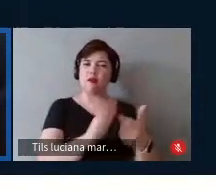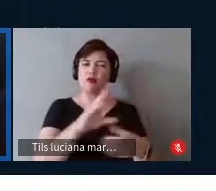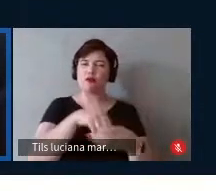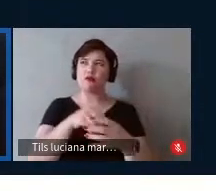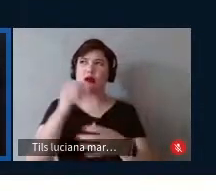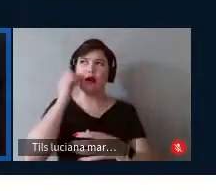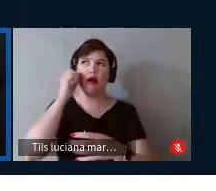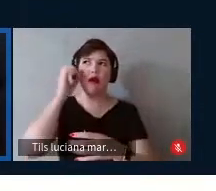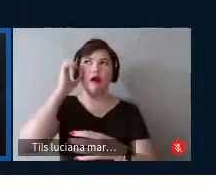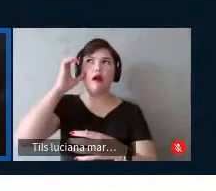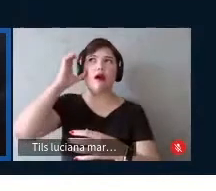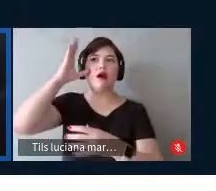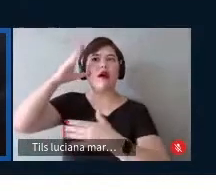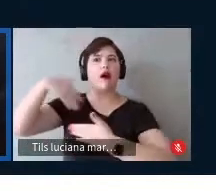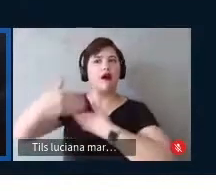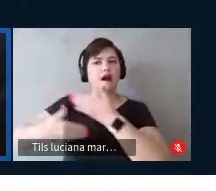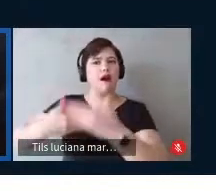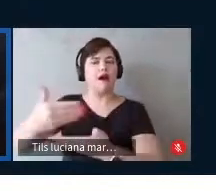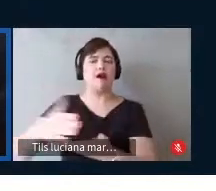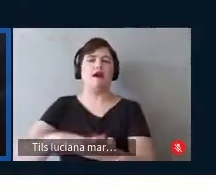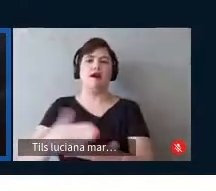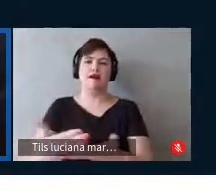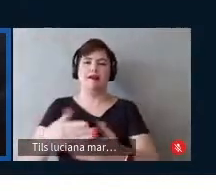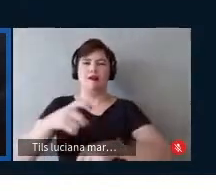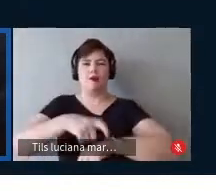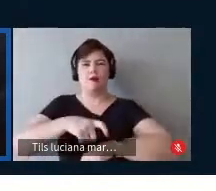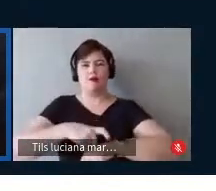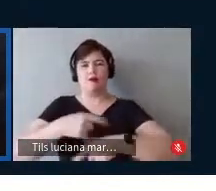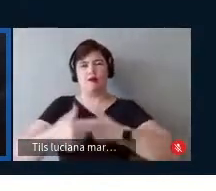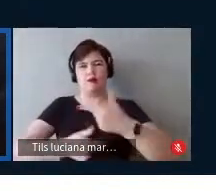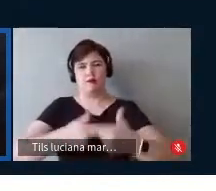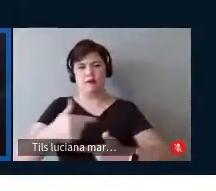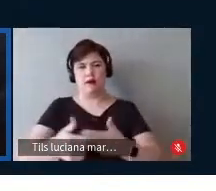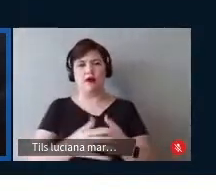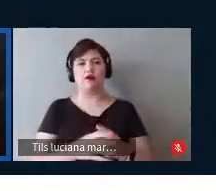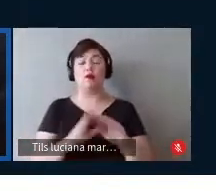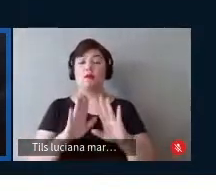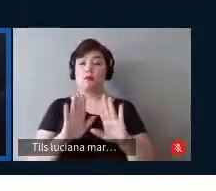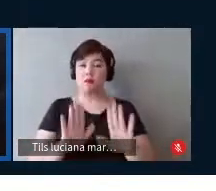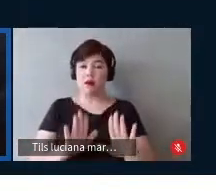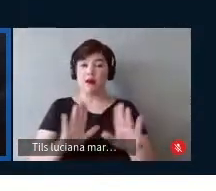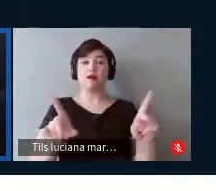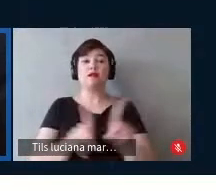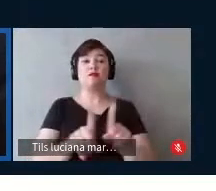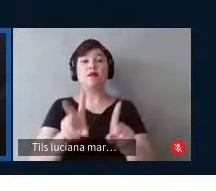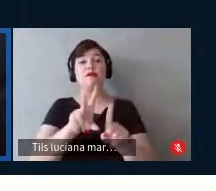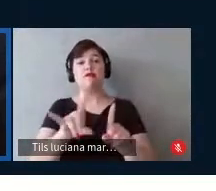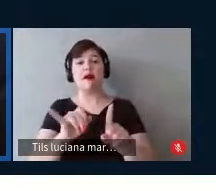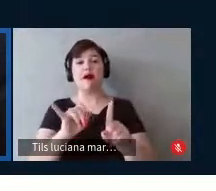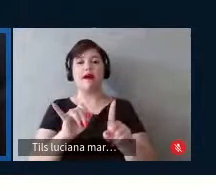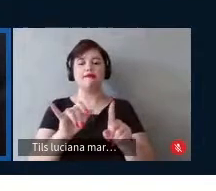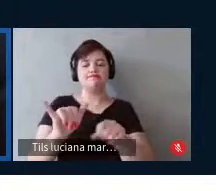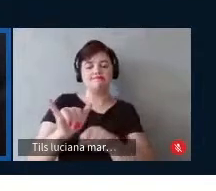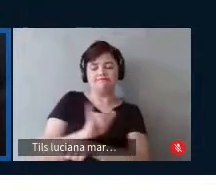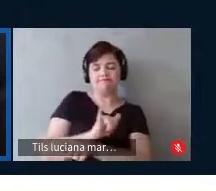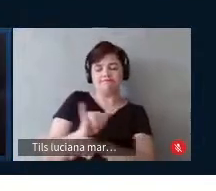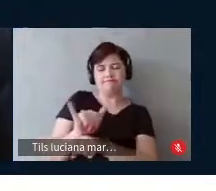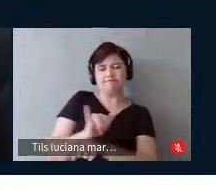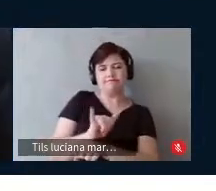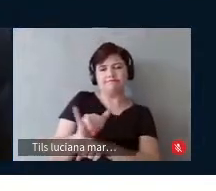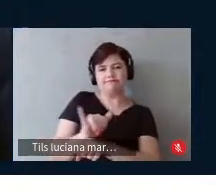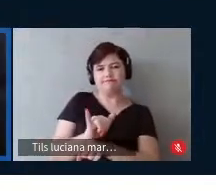adquirir ao longo da interpretação naquele período de trabalho, mas também vai retroalimentar essas estratégias